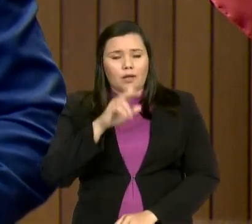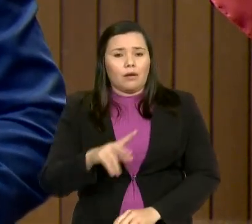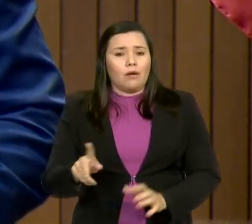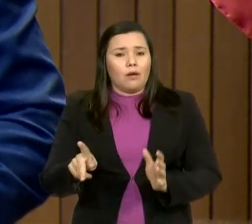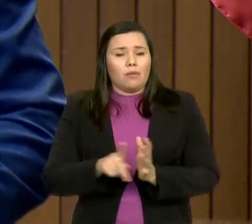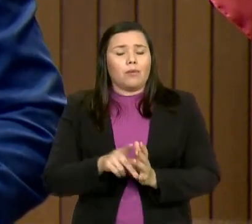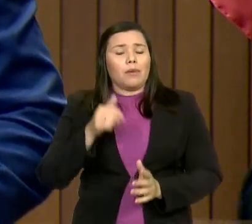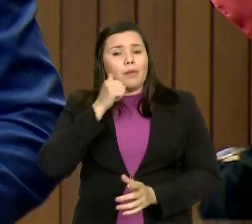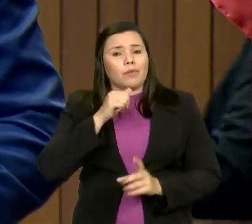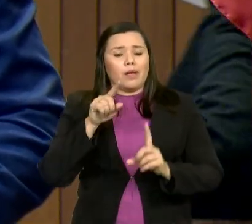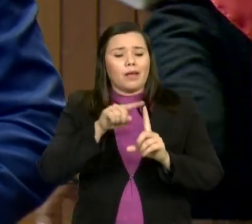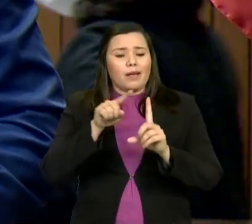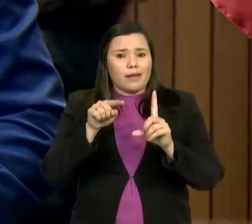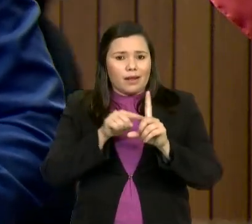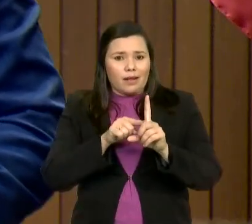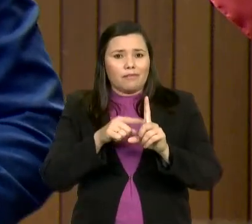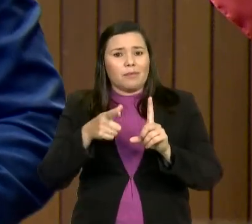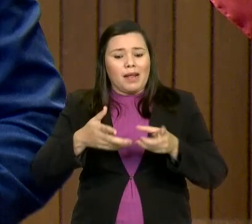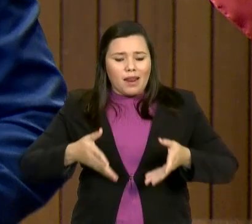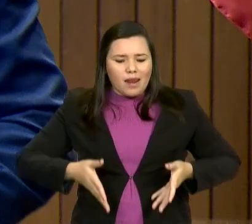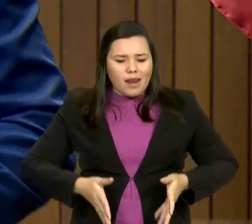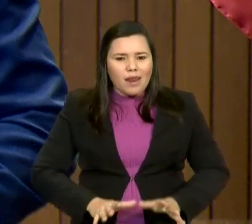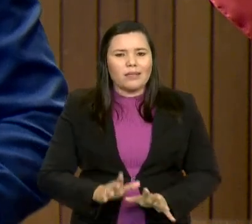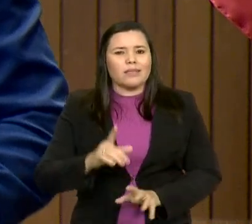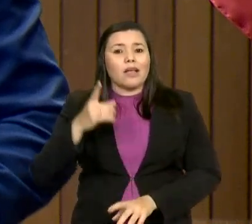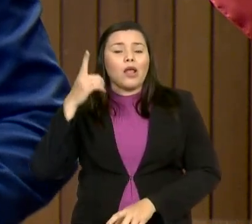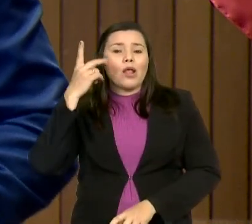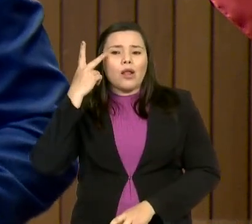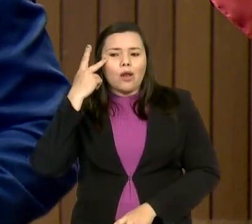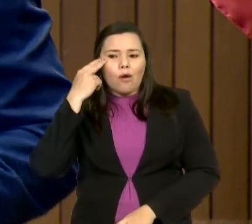civil para que os bebês fossem registrados ainda